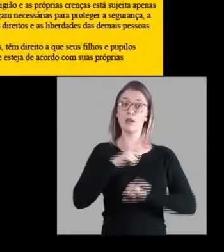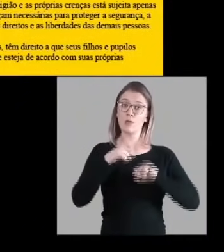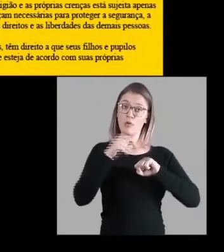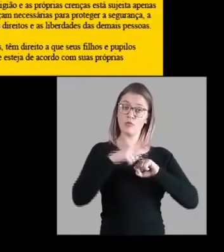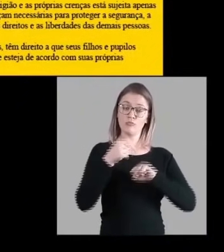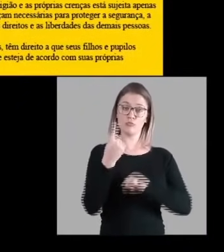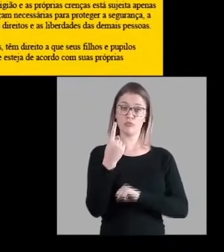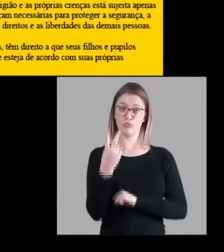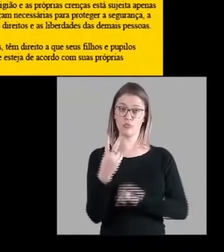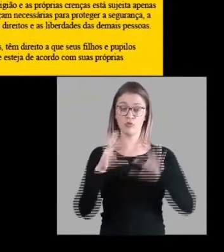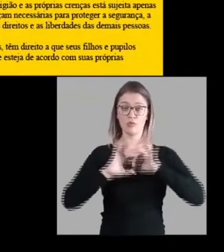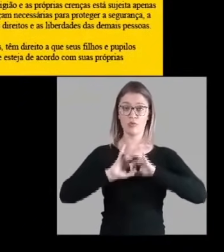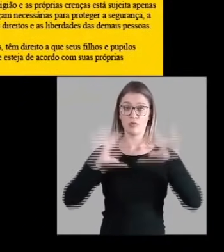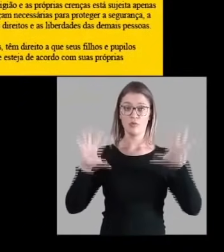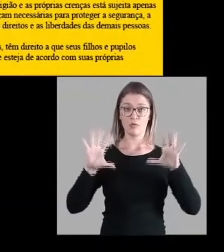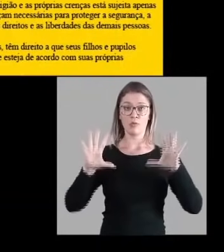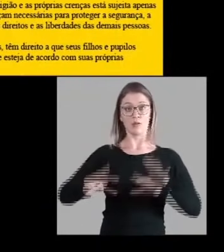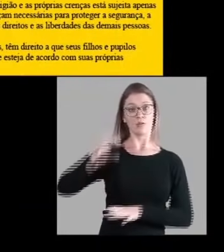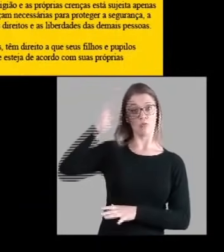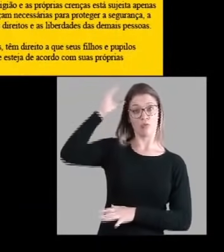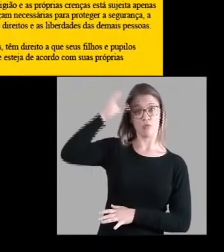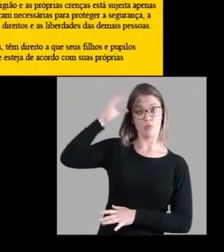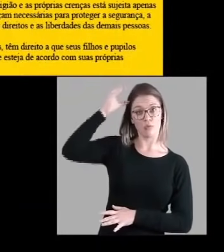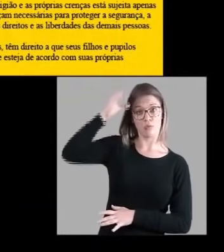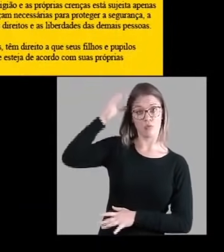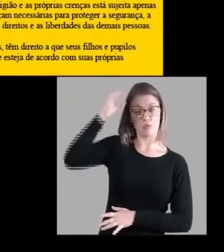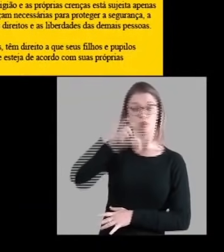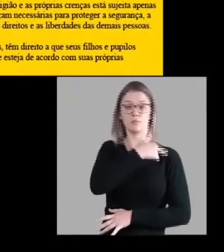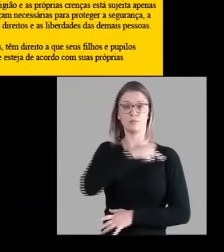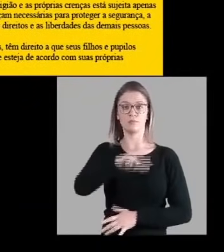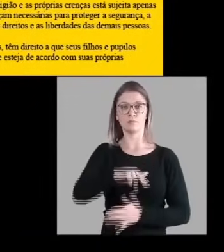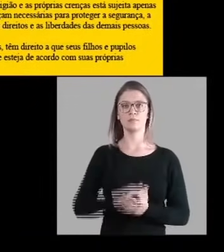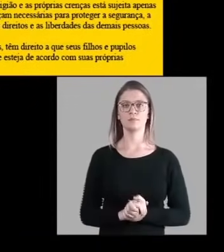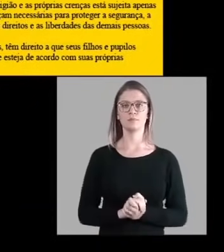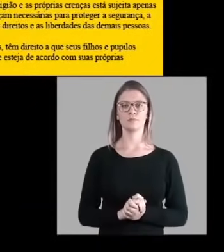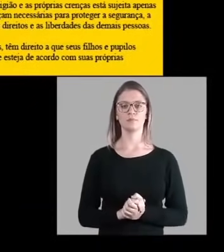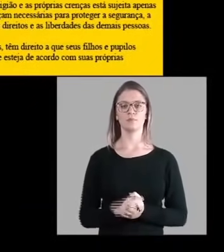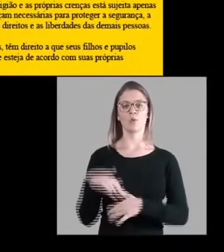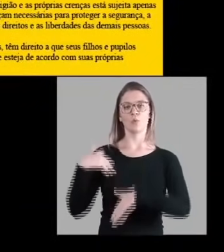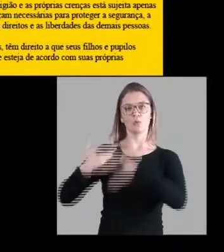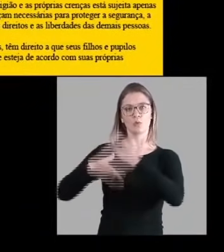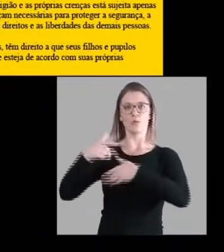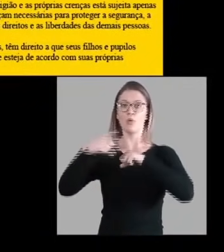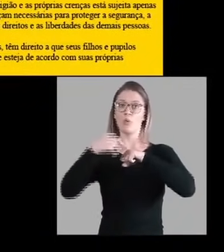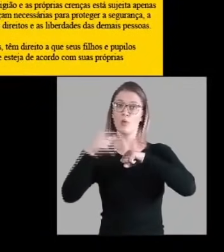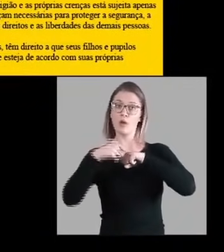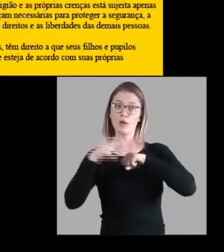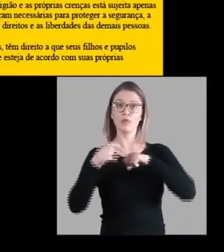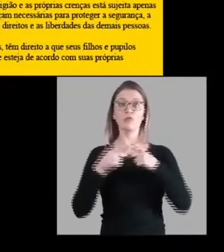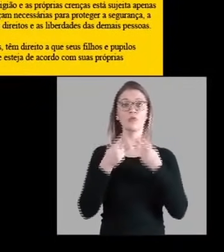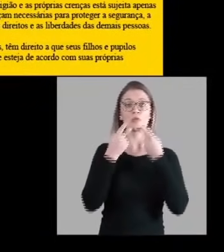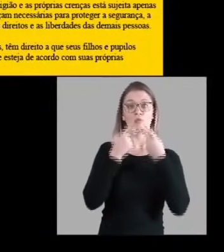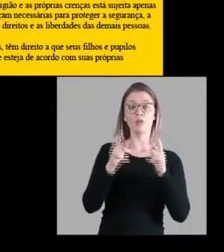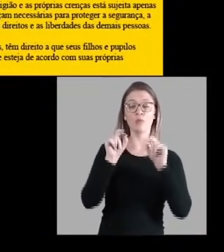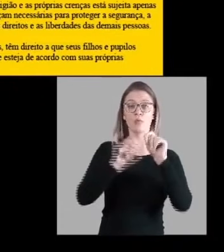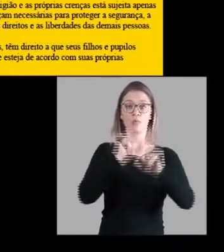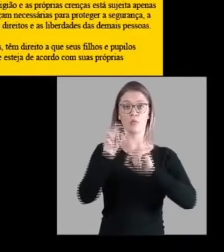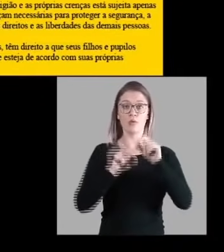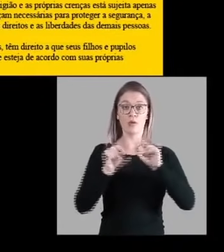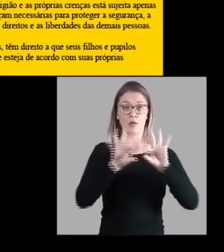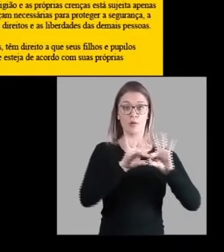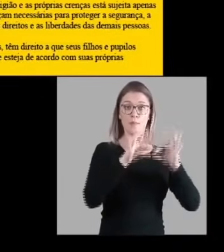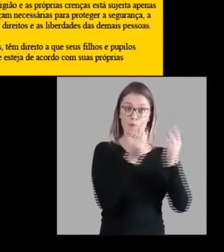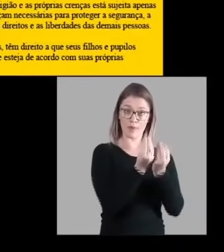12, que fala sobre liberdade de consciência e de religião. No decorrer desse artigo, nós lemos que os pais, e quando for o caso,